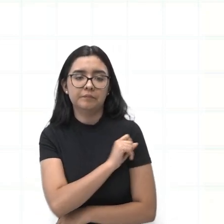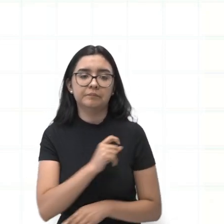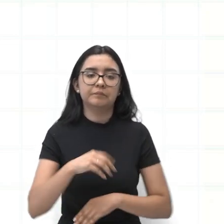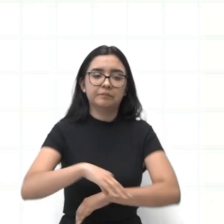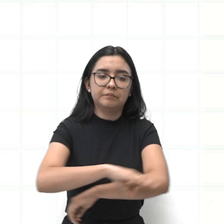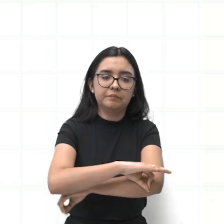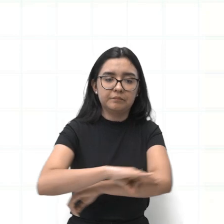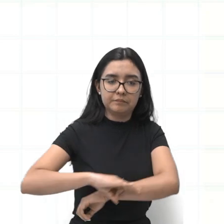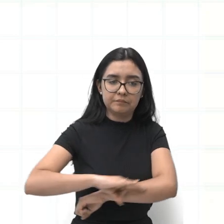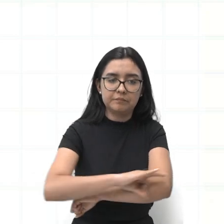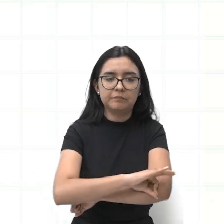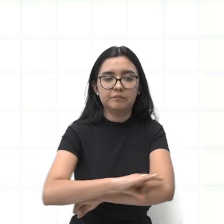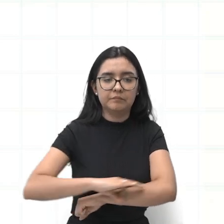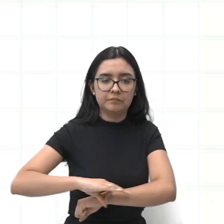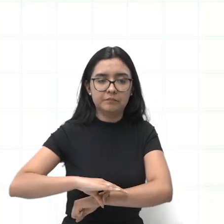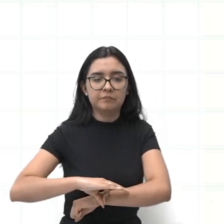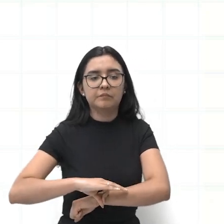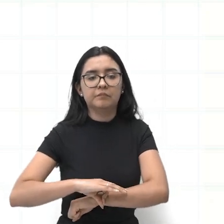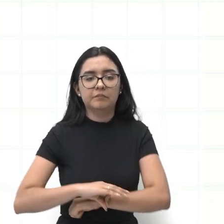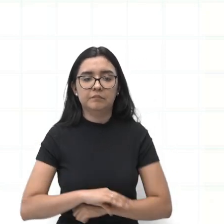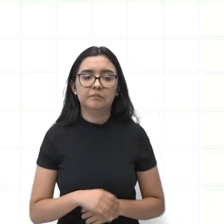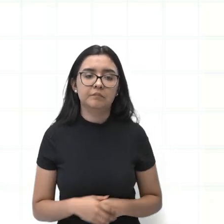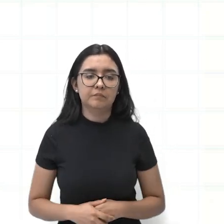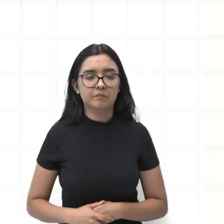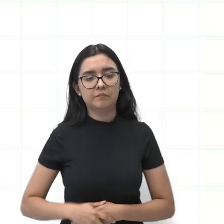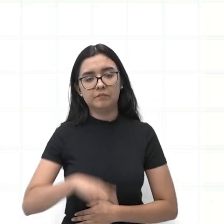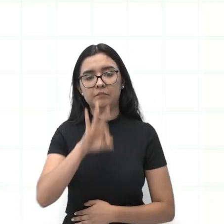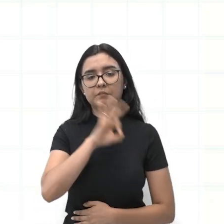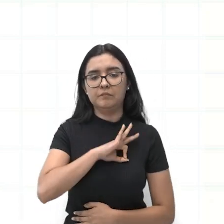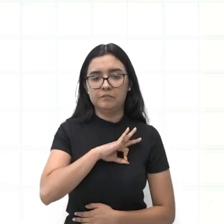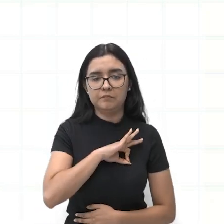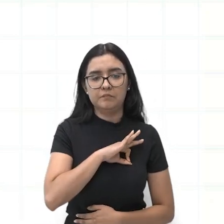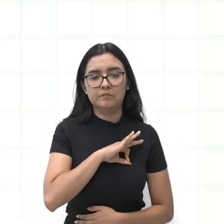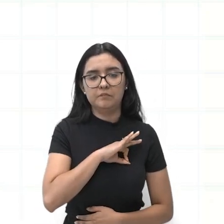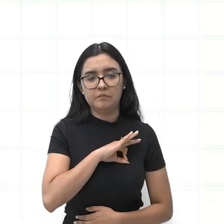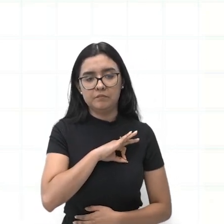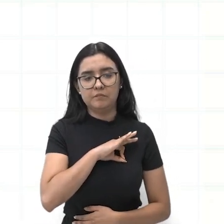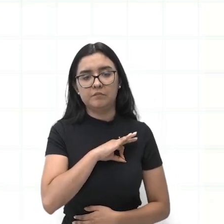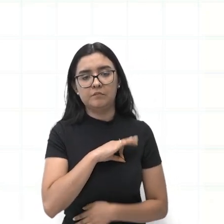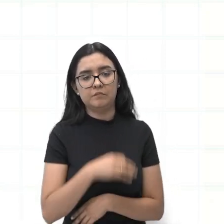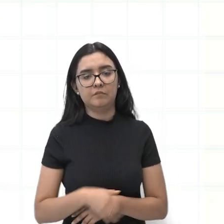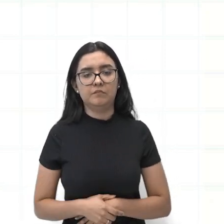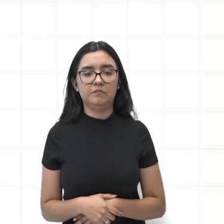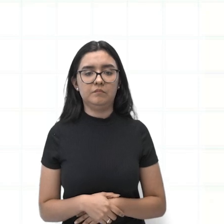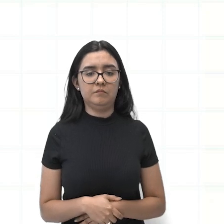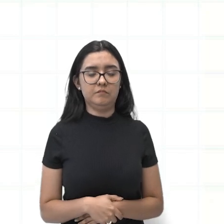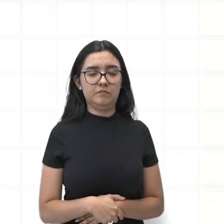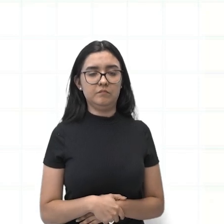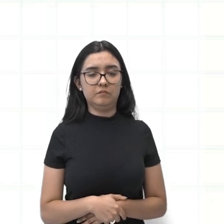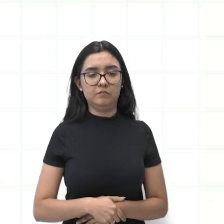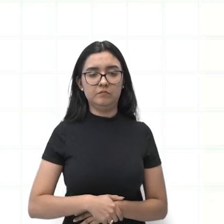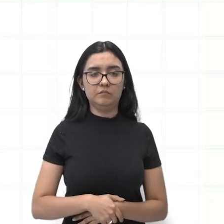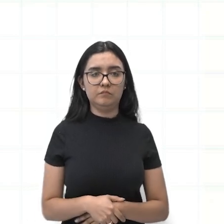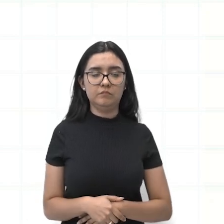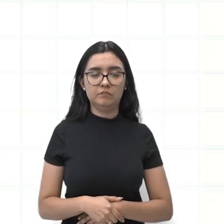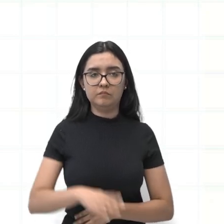enfermeira, architect, arquiteto ou arquiteta, police officer,